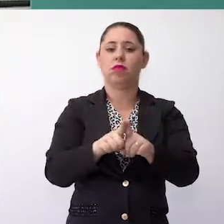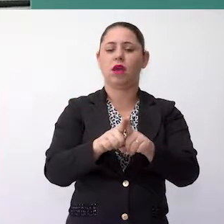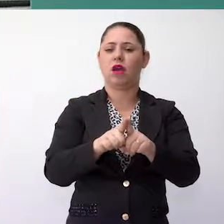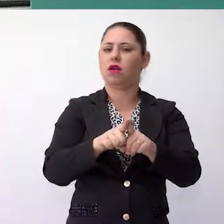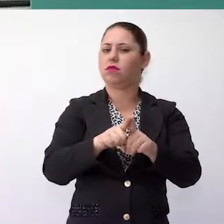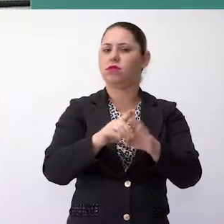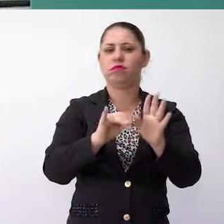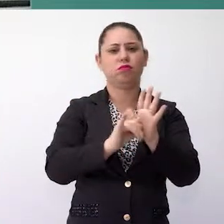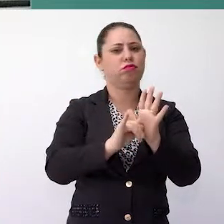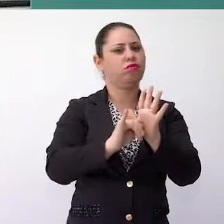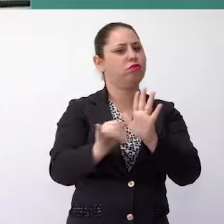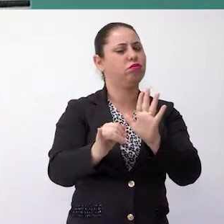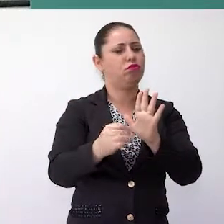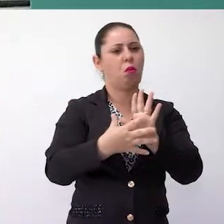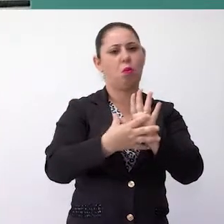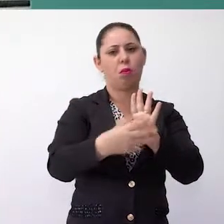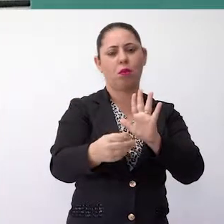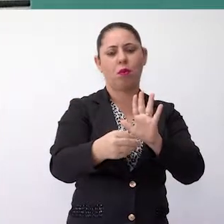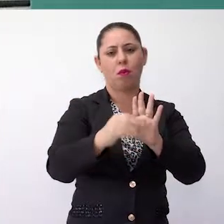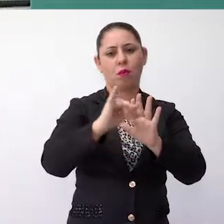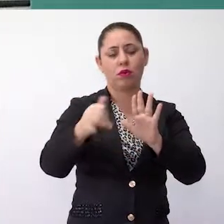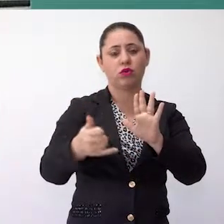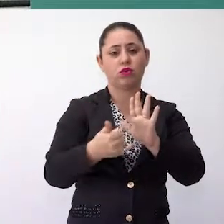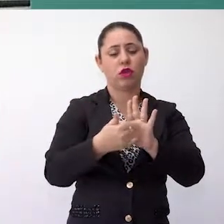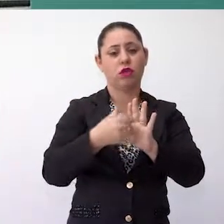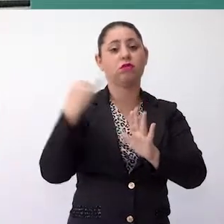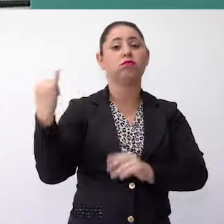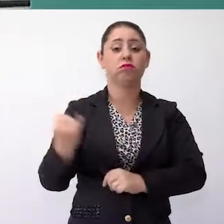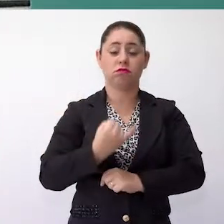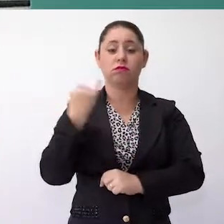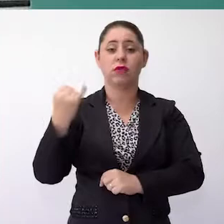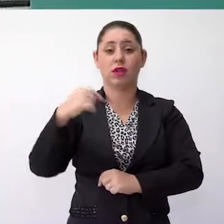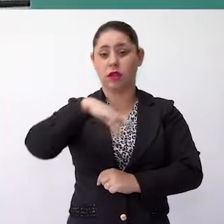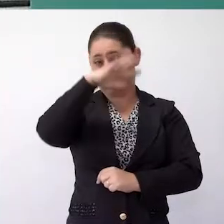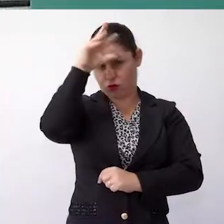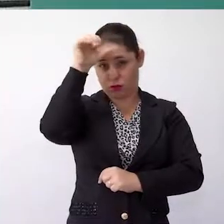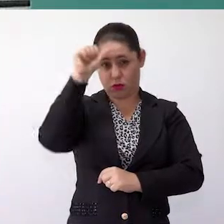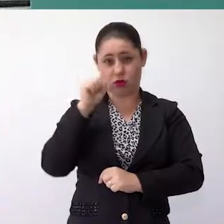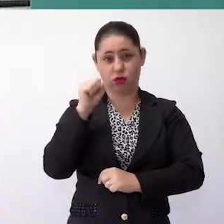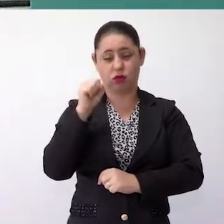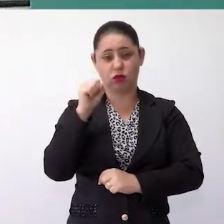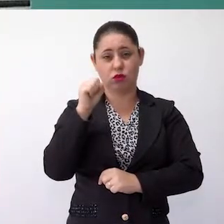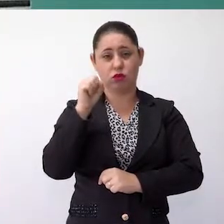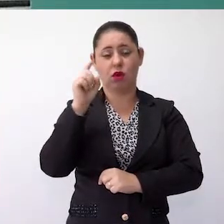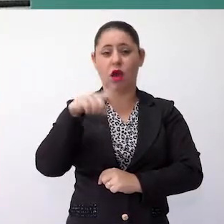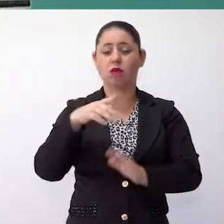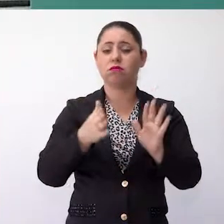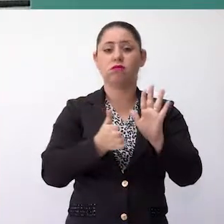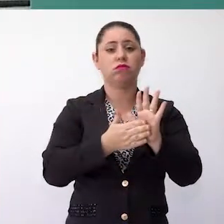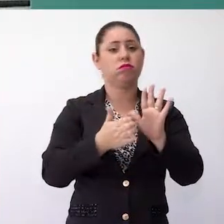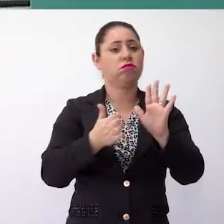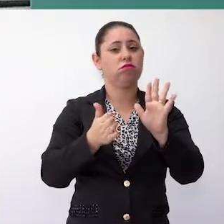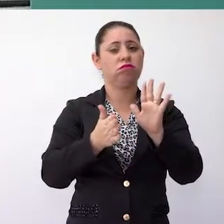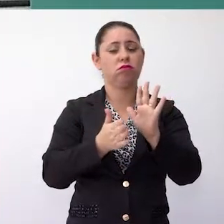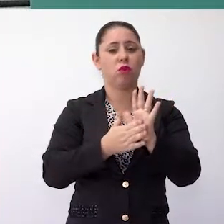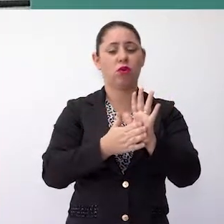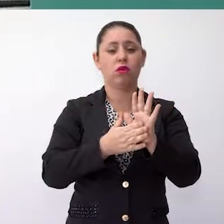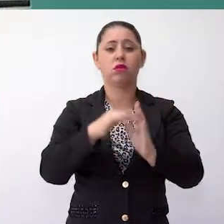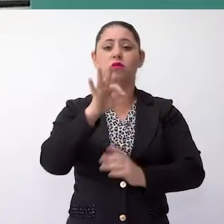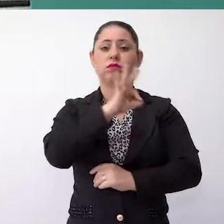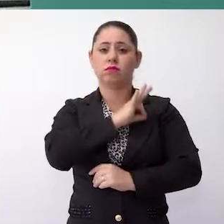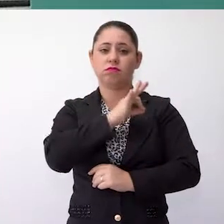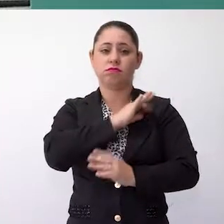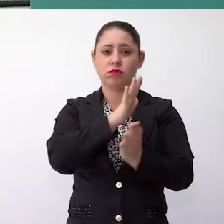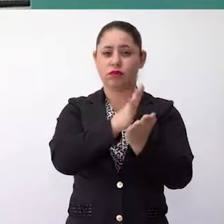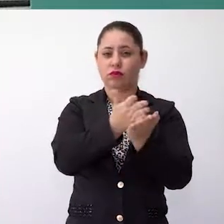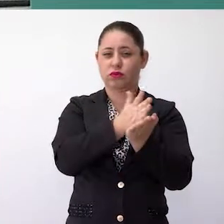não existia em nenhum outro lugar do país o que o Mato Grosso do Sul propôs para o policiamento de